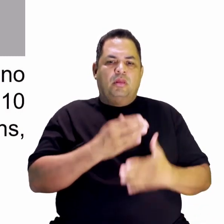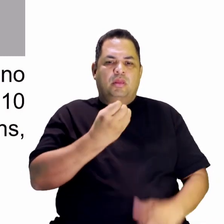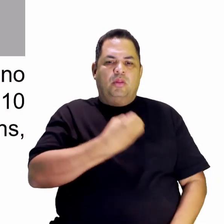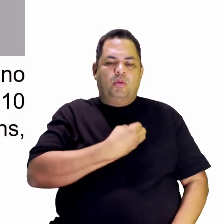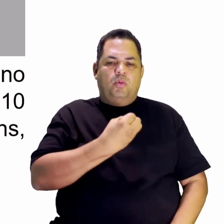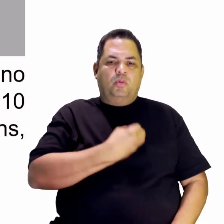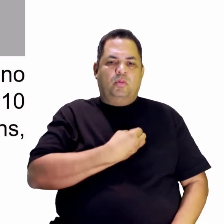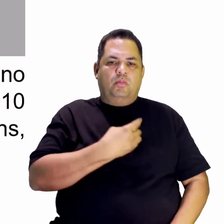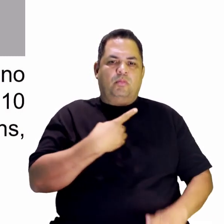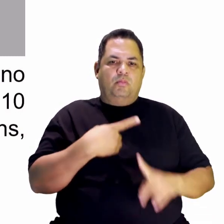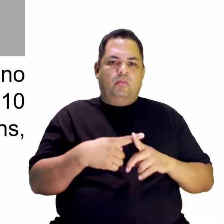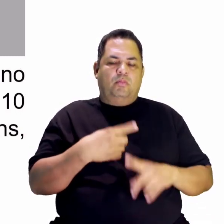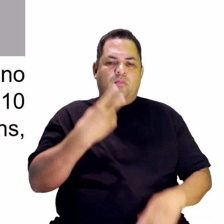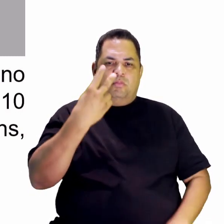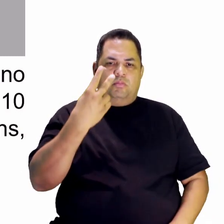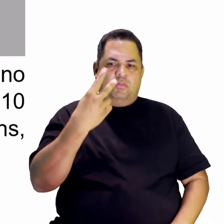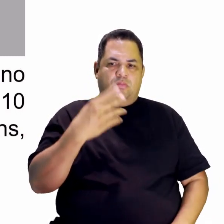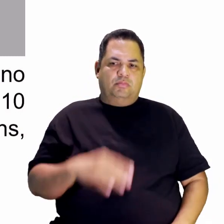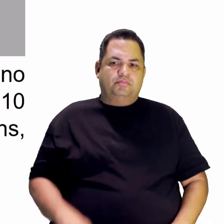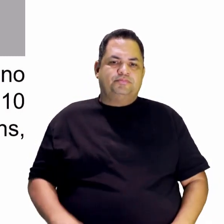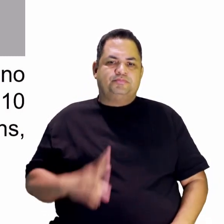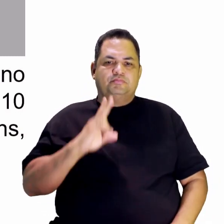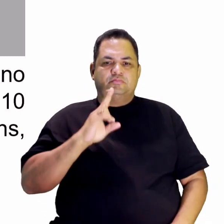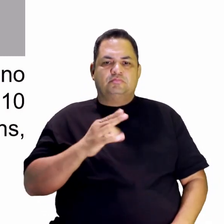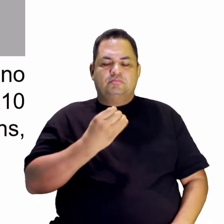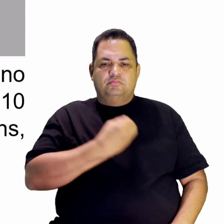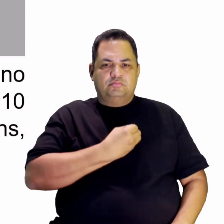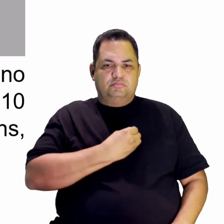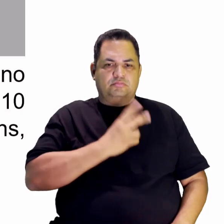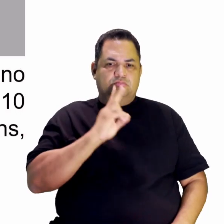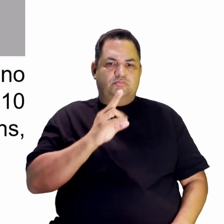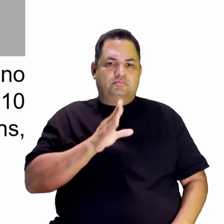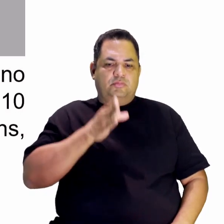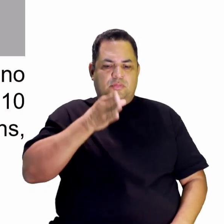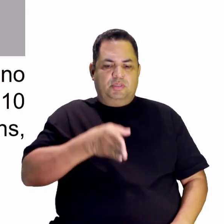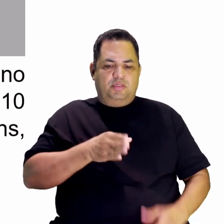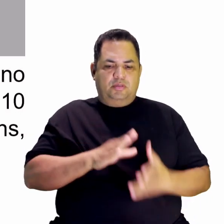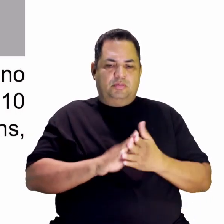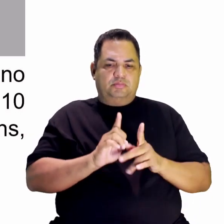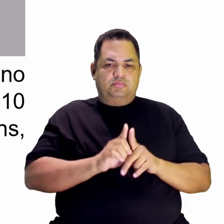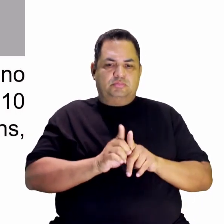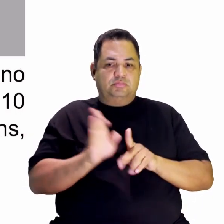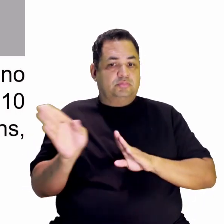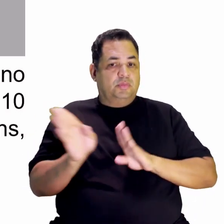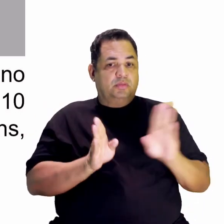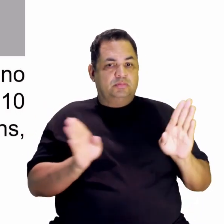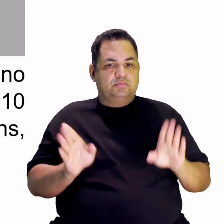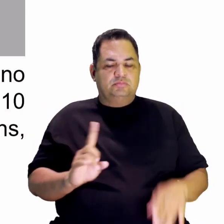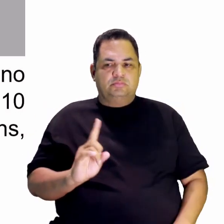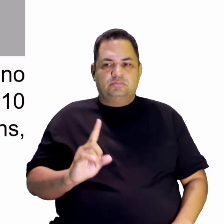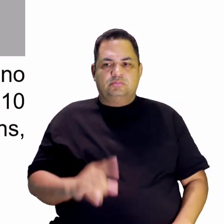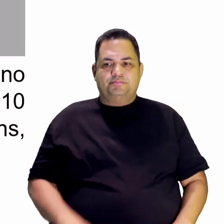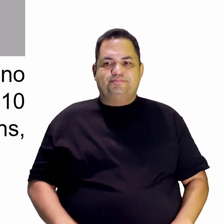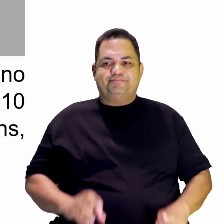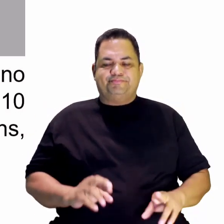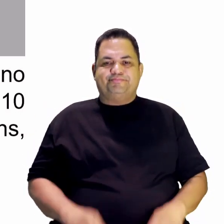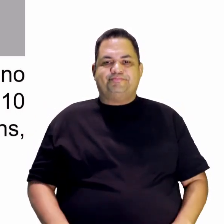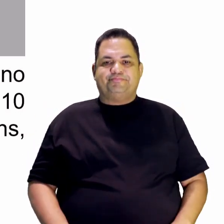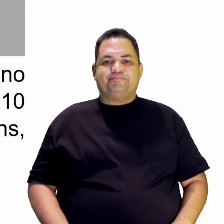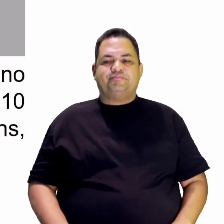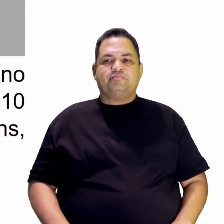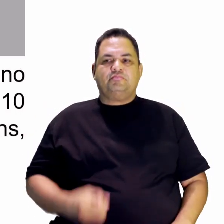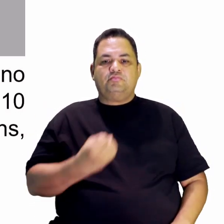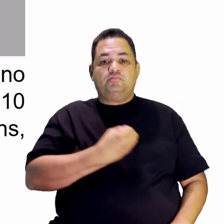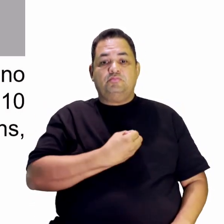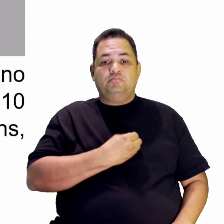numérico, porque elas duas são mesmo número, mesma direção, mas são sentidos opostos, então não são forças iguais